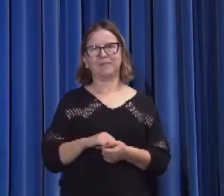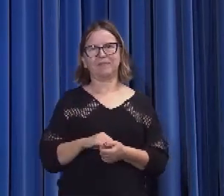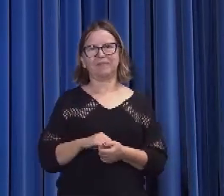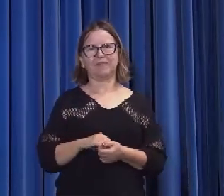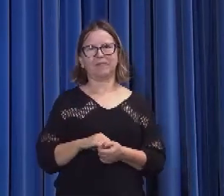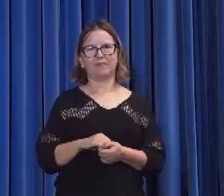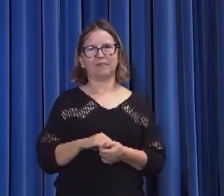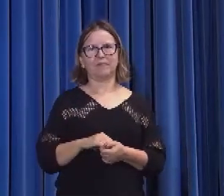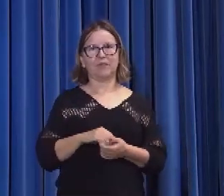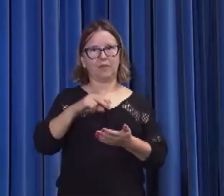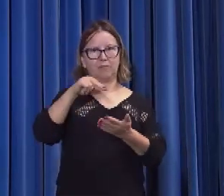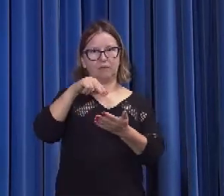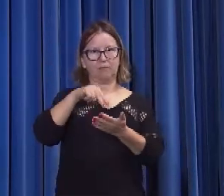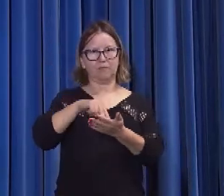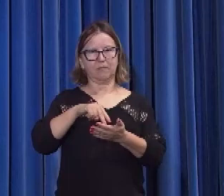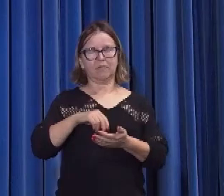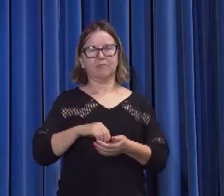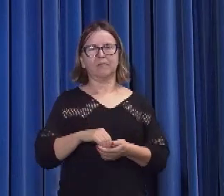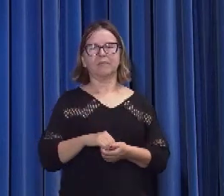Fixe os seus olhos.